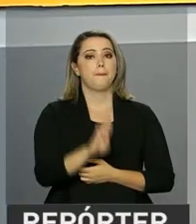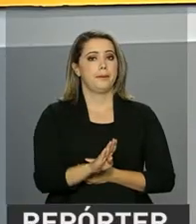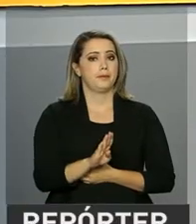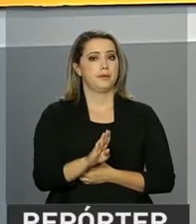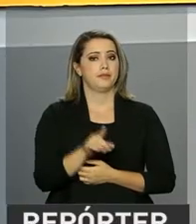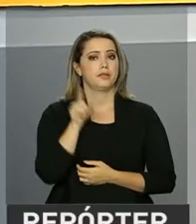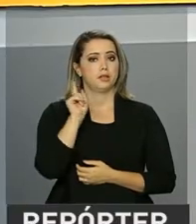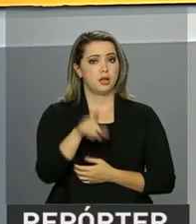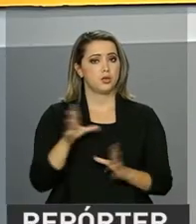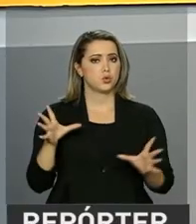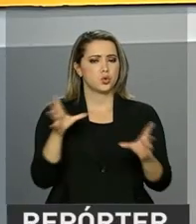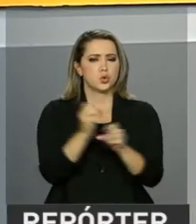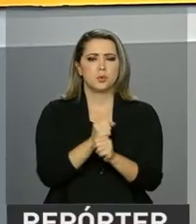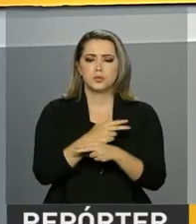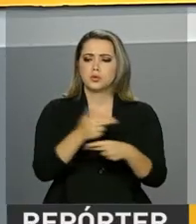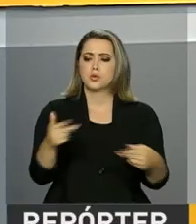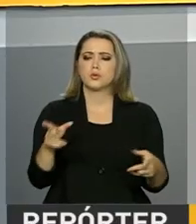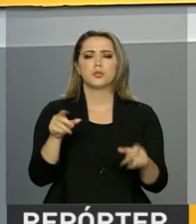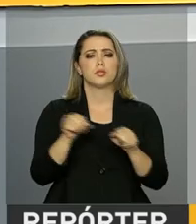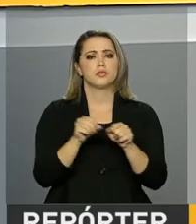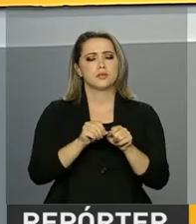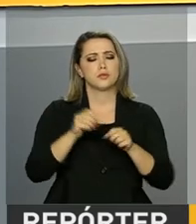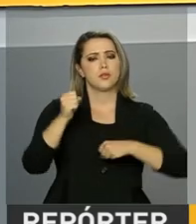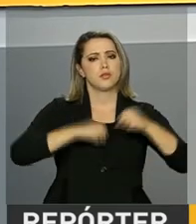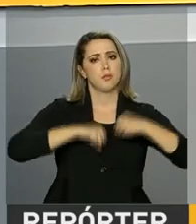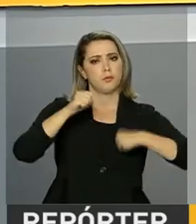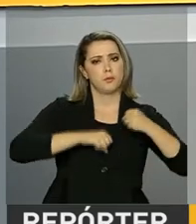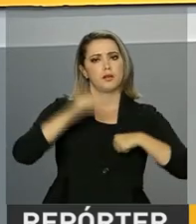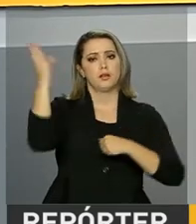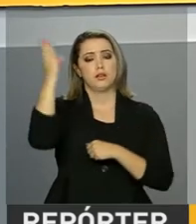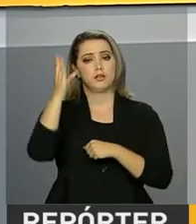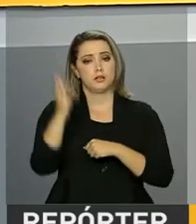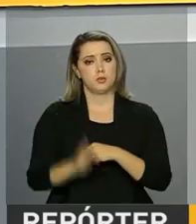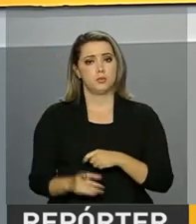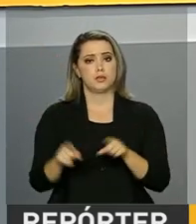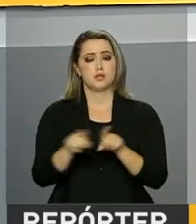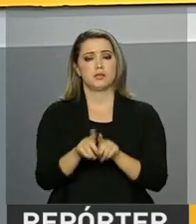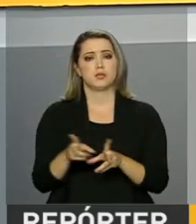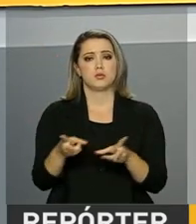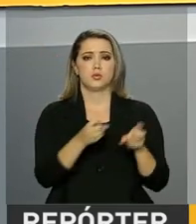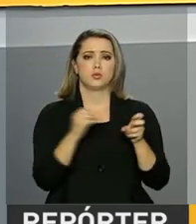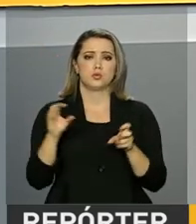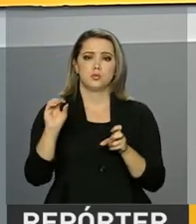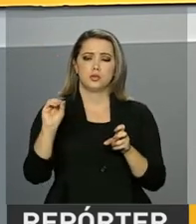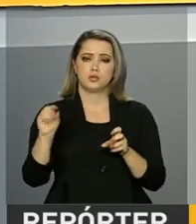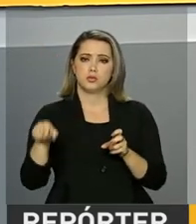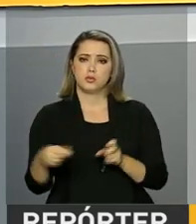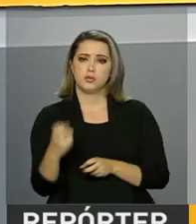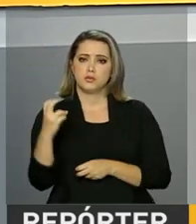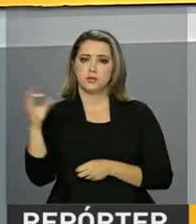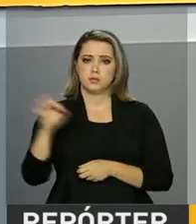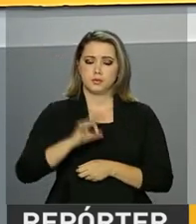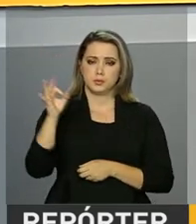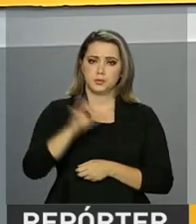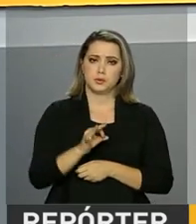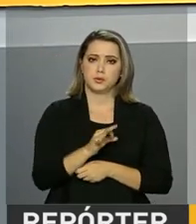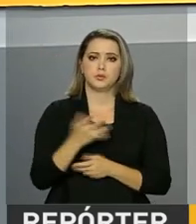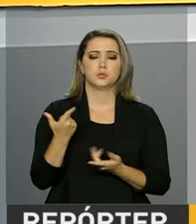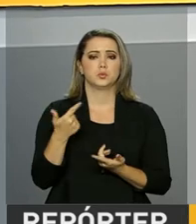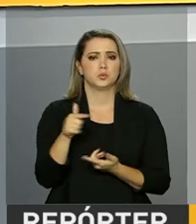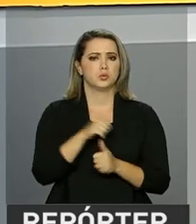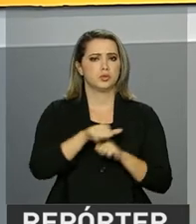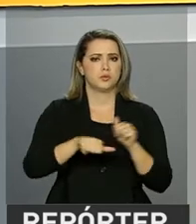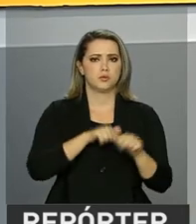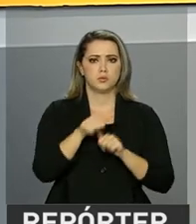pib que é a soma de todas as riquezas produzidas pelo país a estimativa ficou em 6 1% o mercado financeiro não alterou